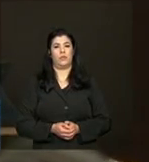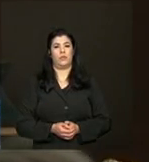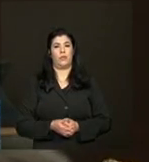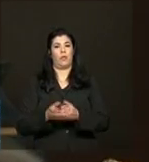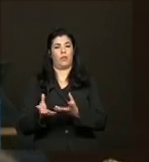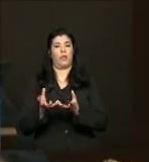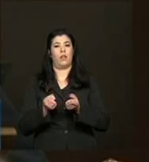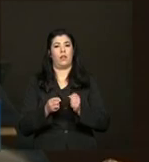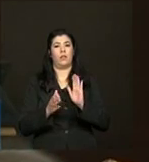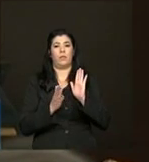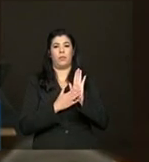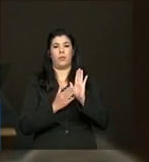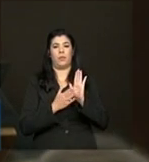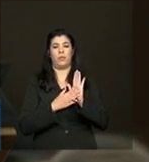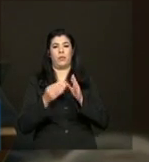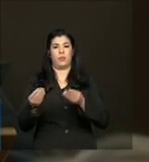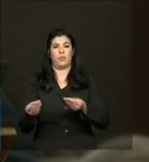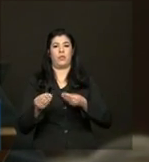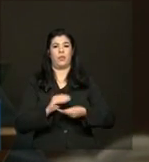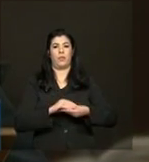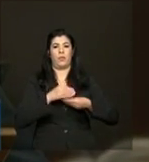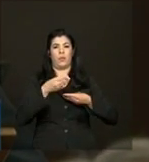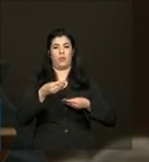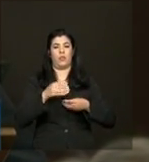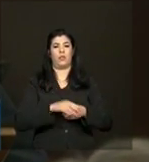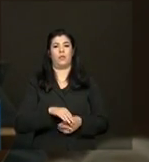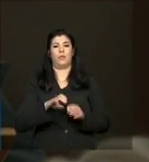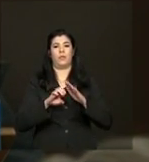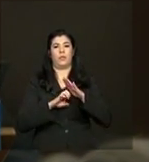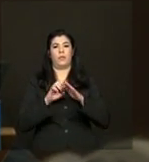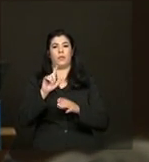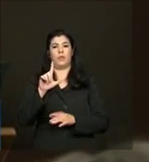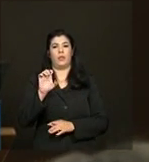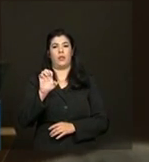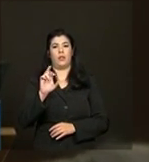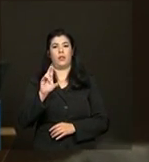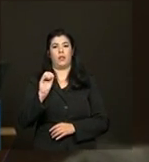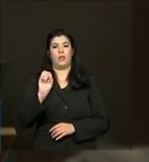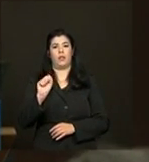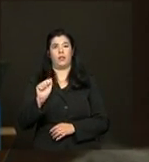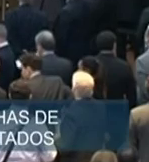Aceito proposta mediante entrega de envelopes, corretora Lerosa.